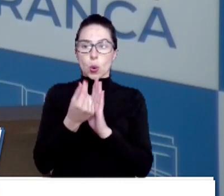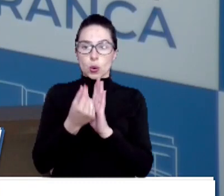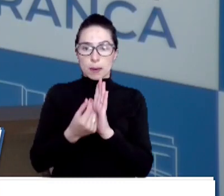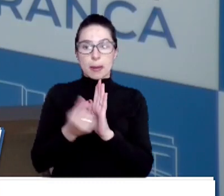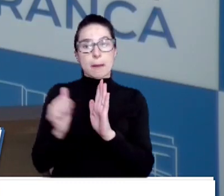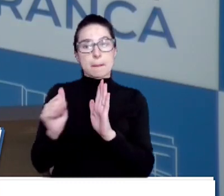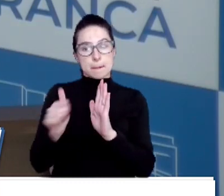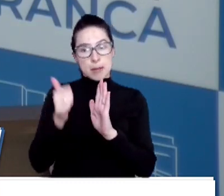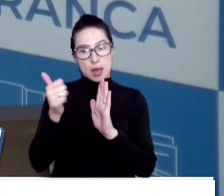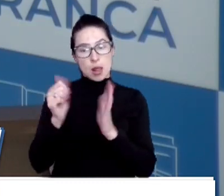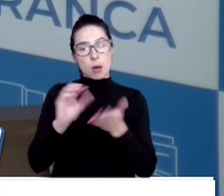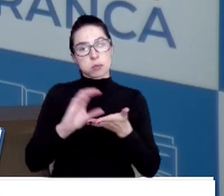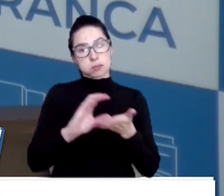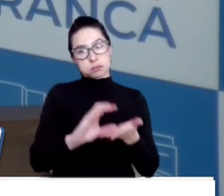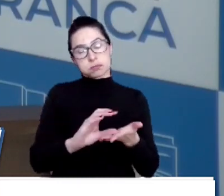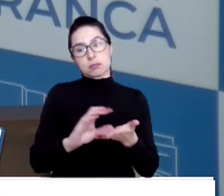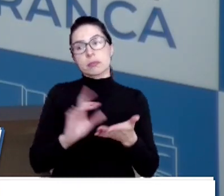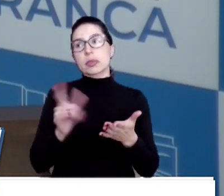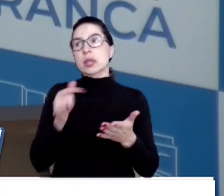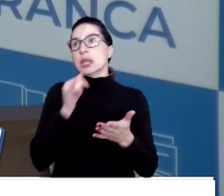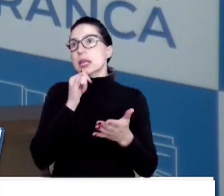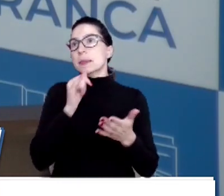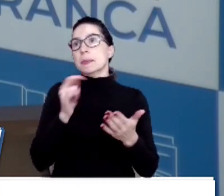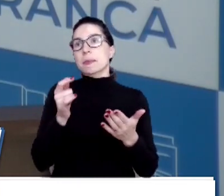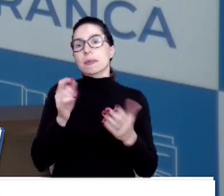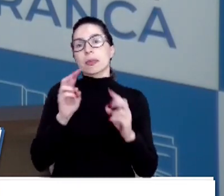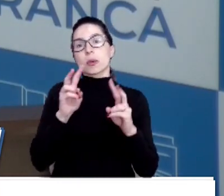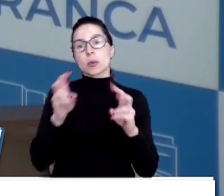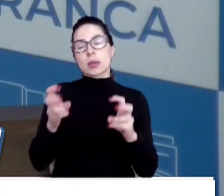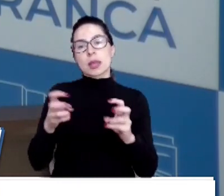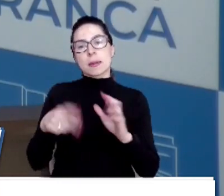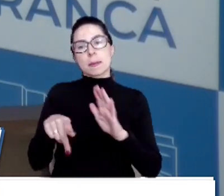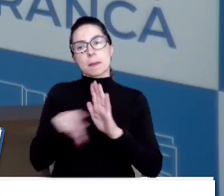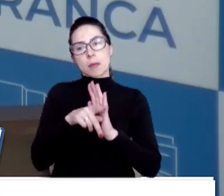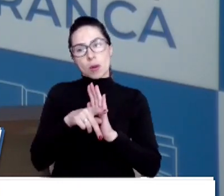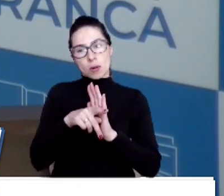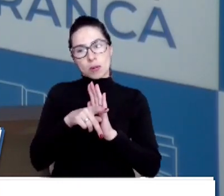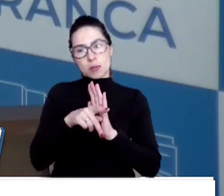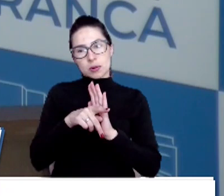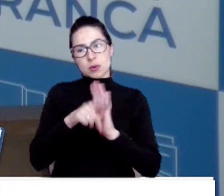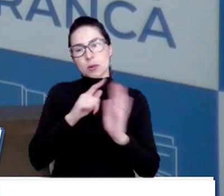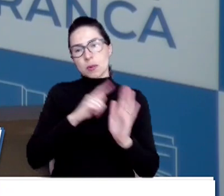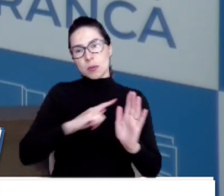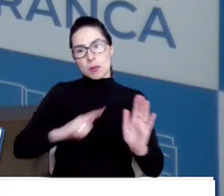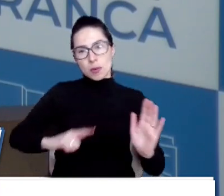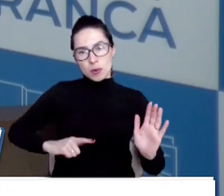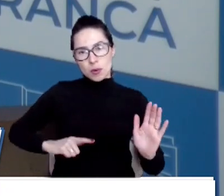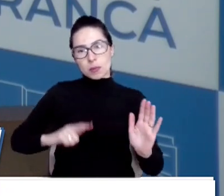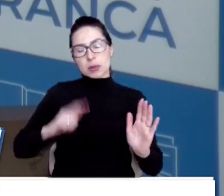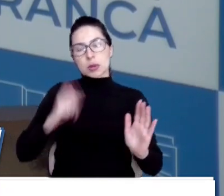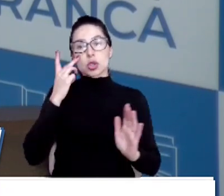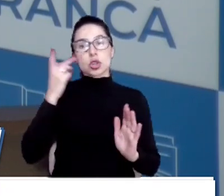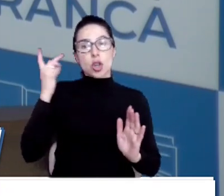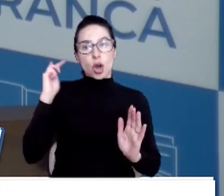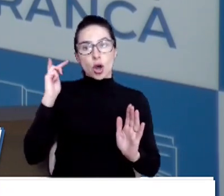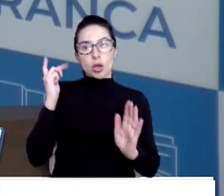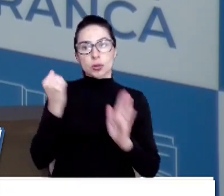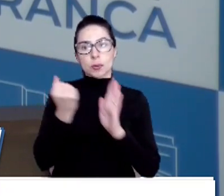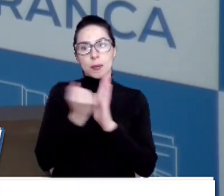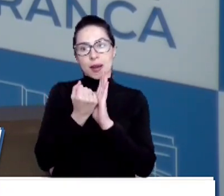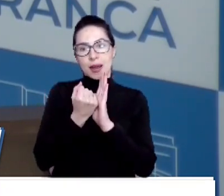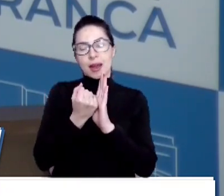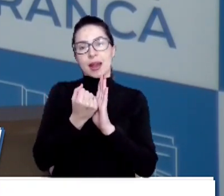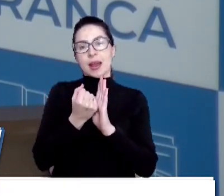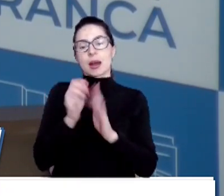bem melhor na questão do patrimônio público né do patrimônio histórico da